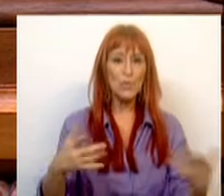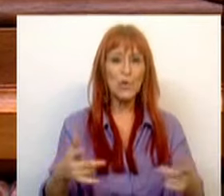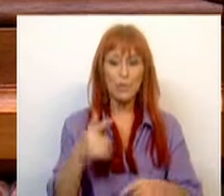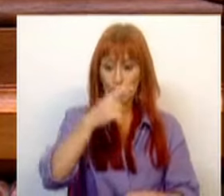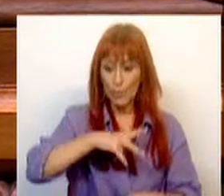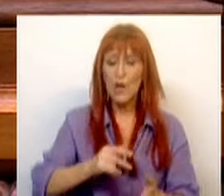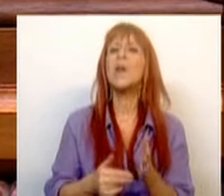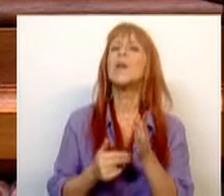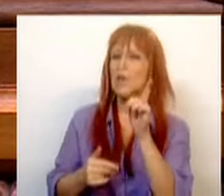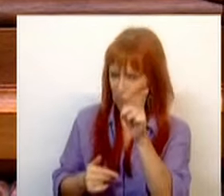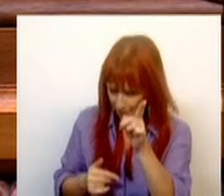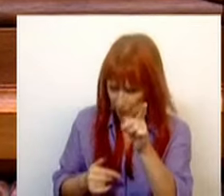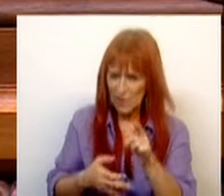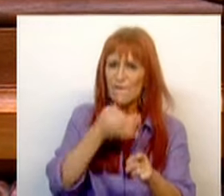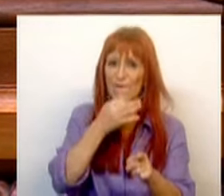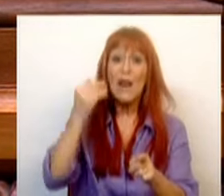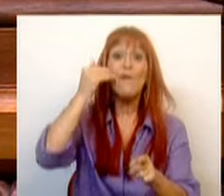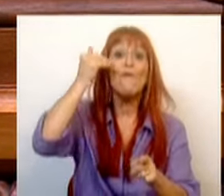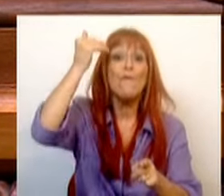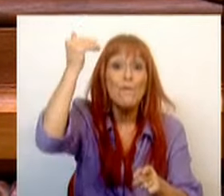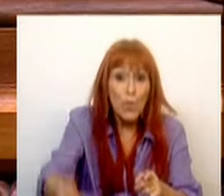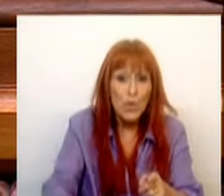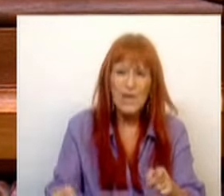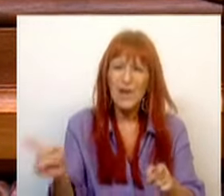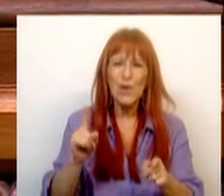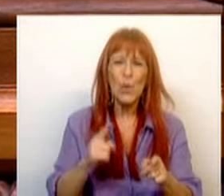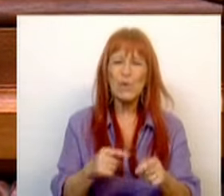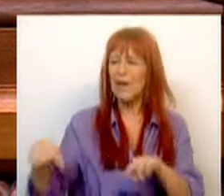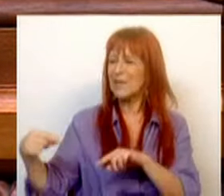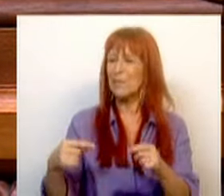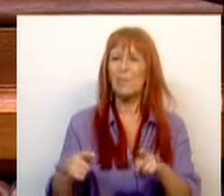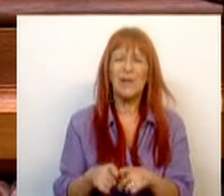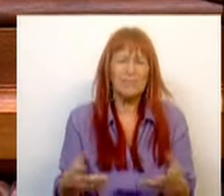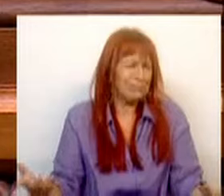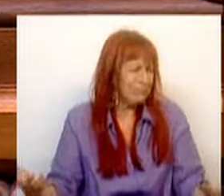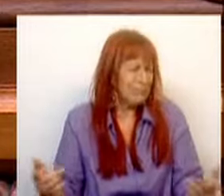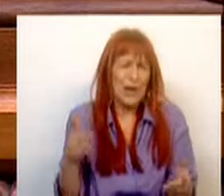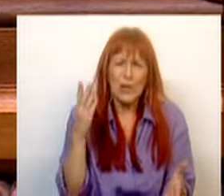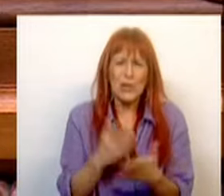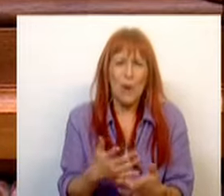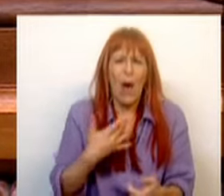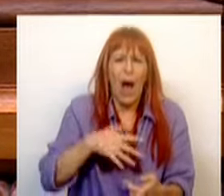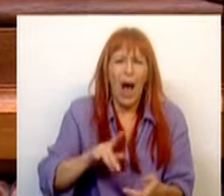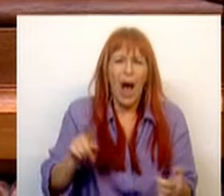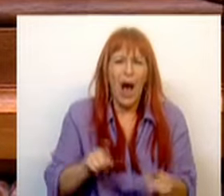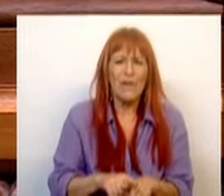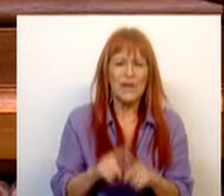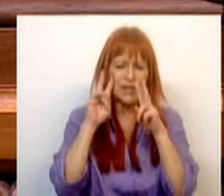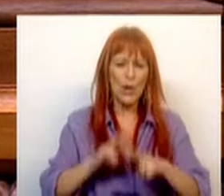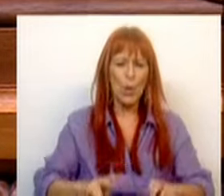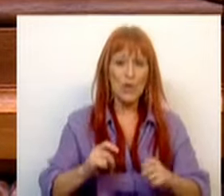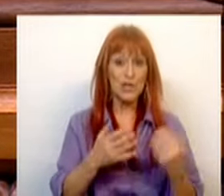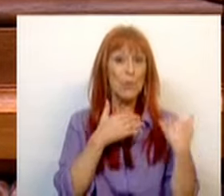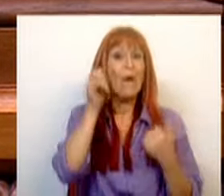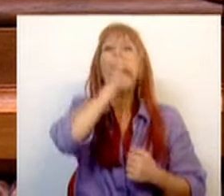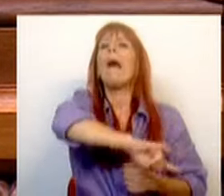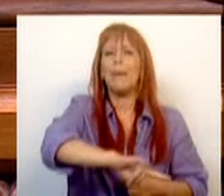portugueses esperam que falemos de futuro e não destes debates de balanço, que apenas pretendem encontrar os